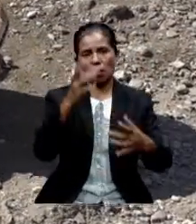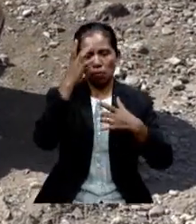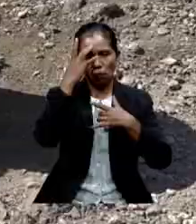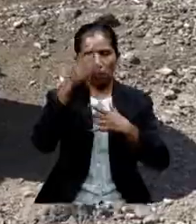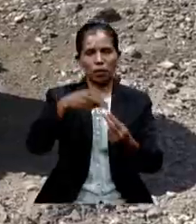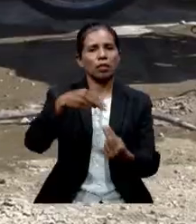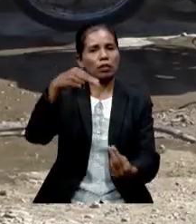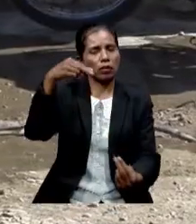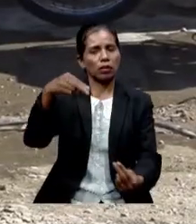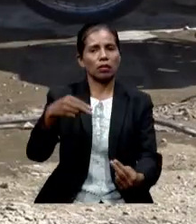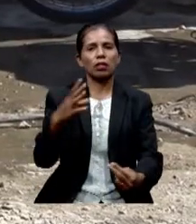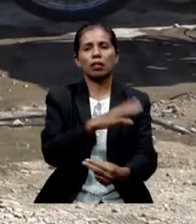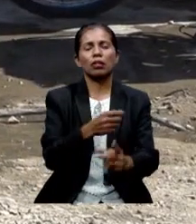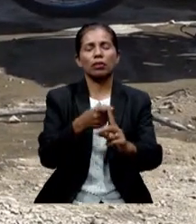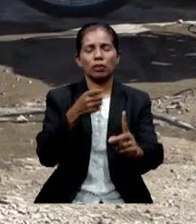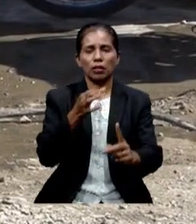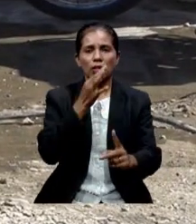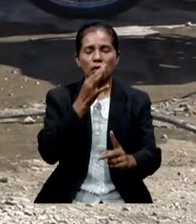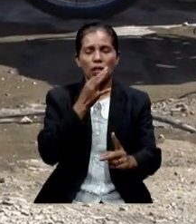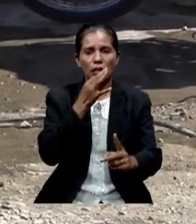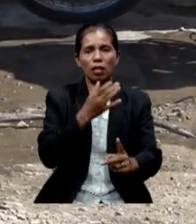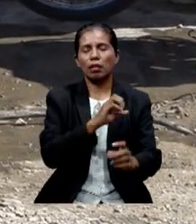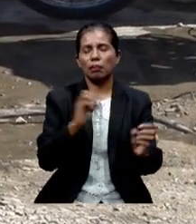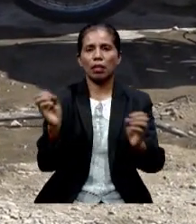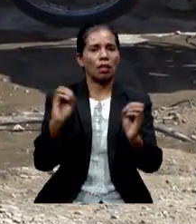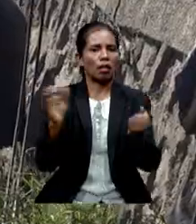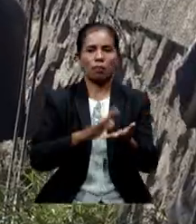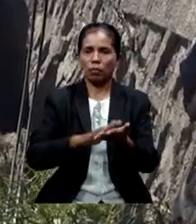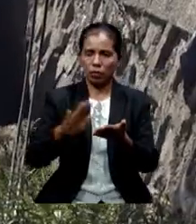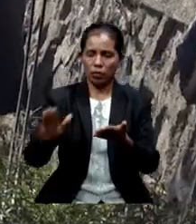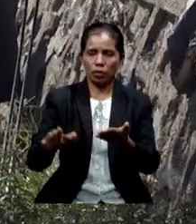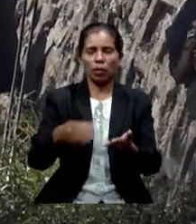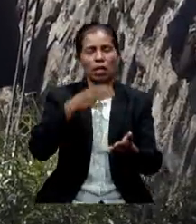malnutrisaun e impacto Moos husi han nebela saudável no